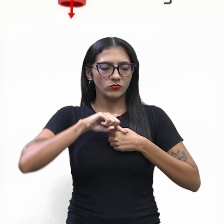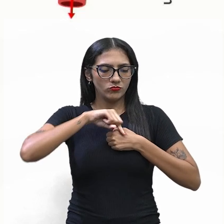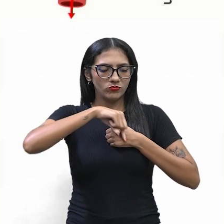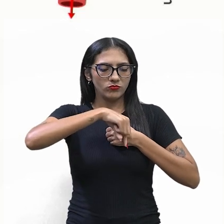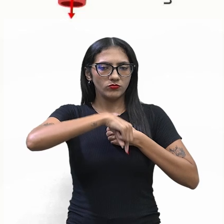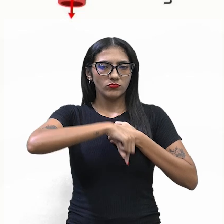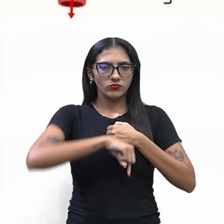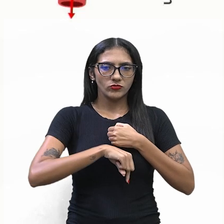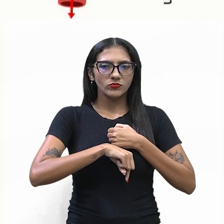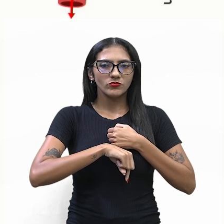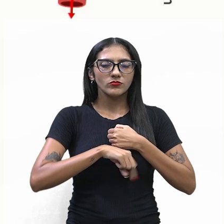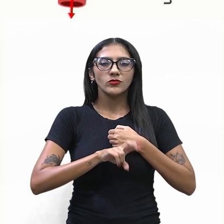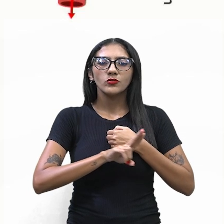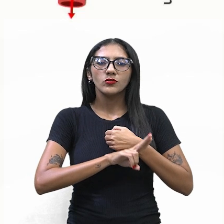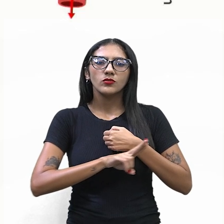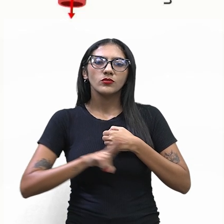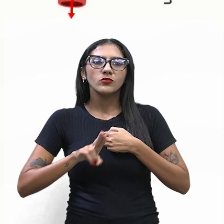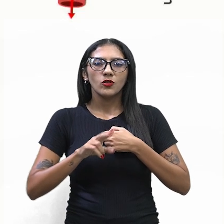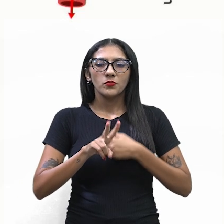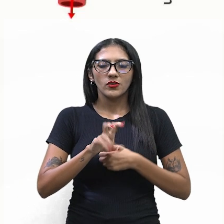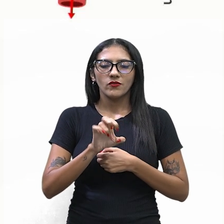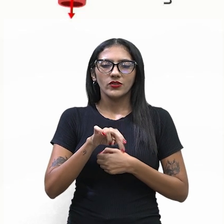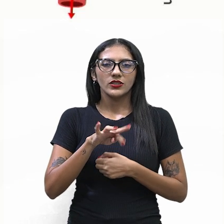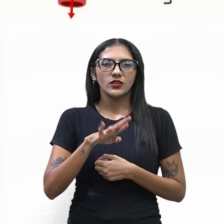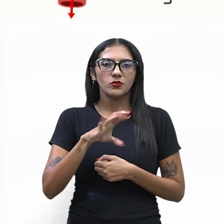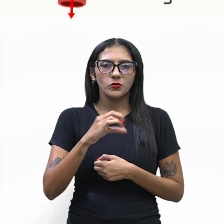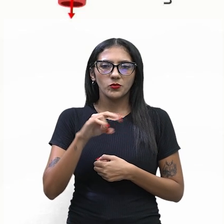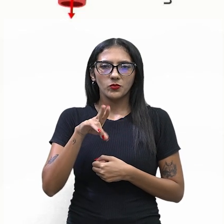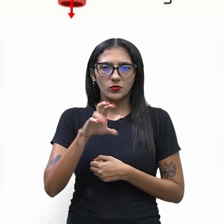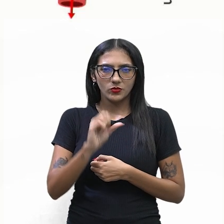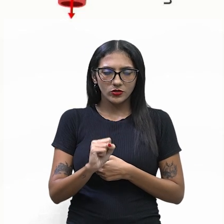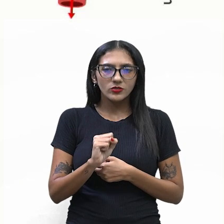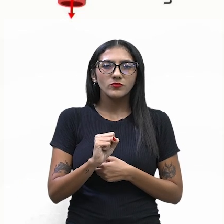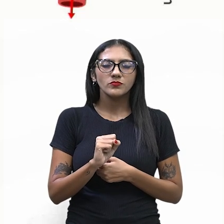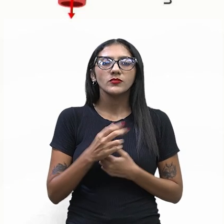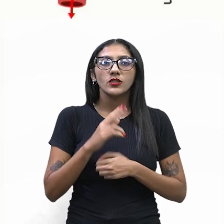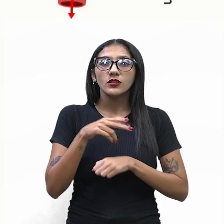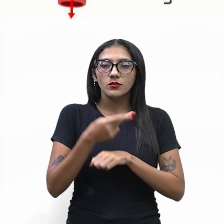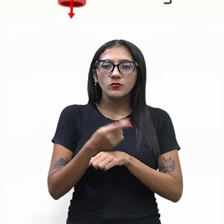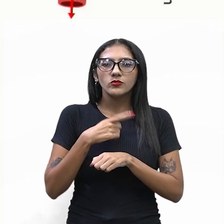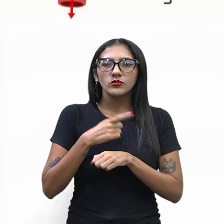aqui, olha, para os chamados ventrículos, ok? E aí são